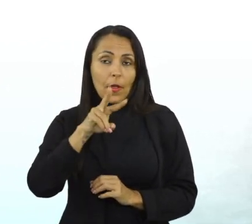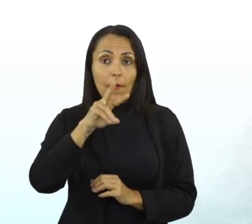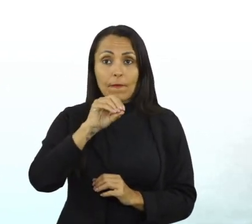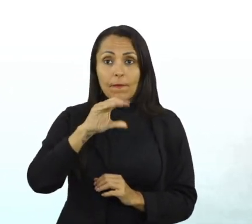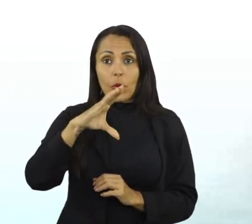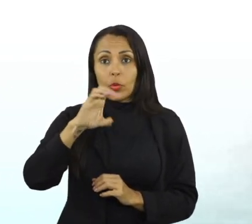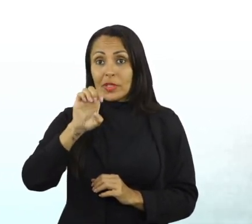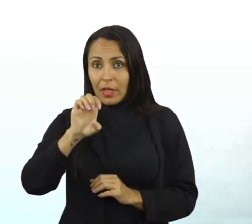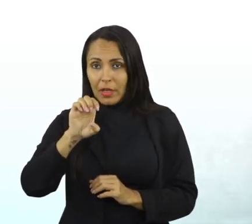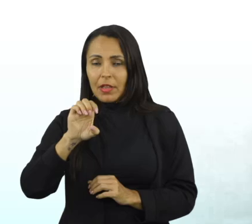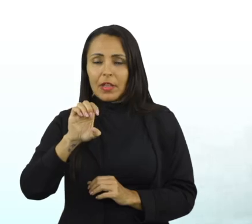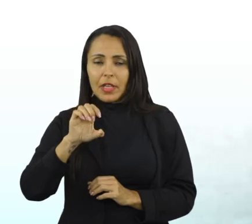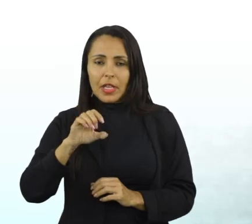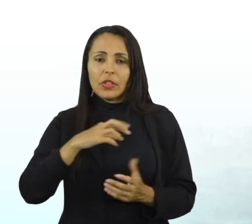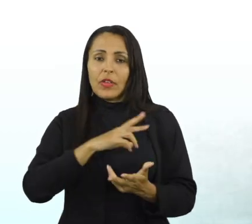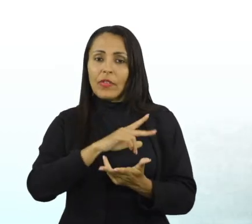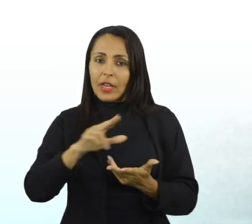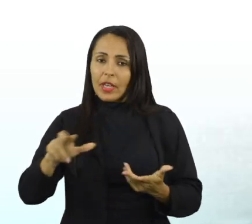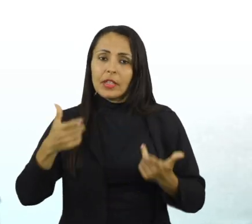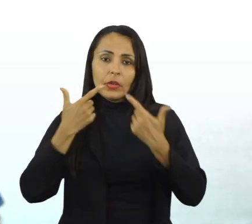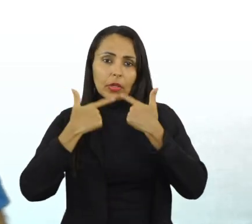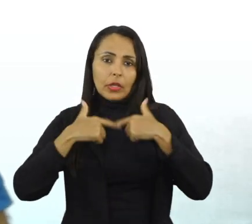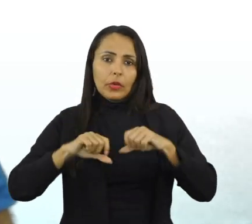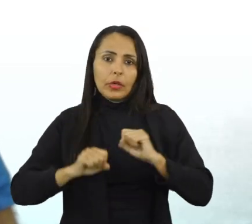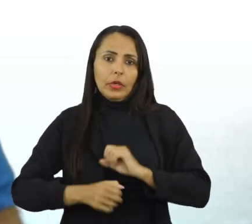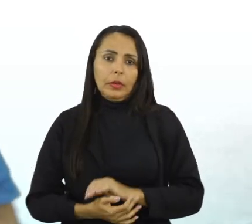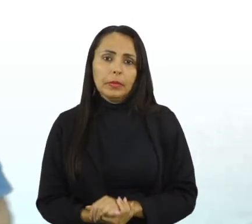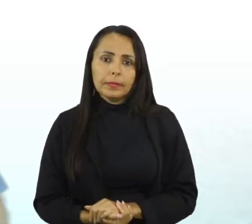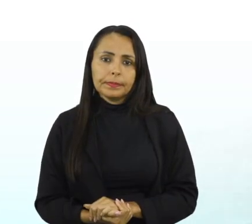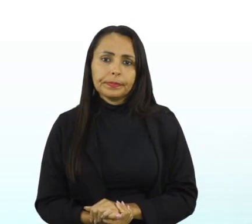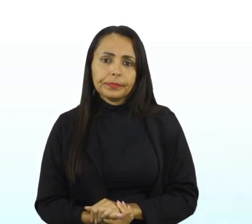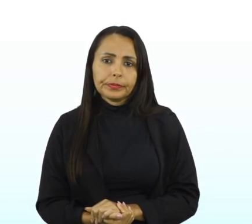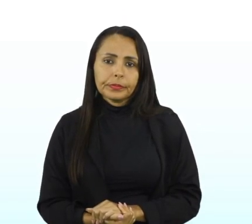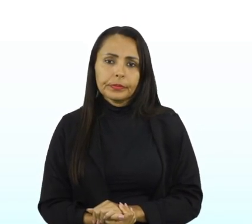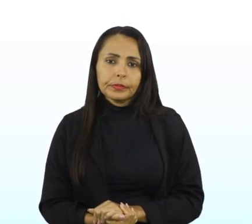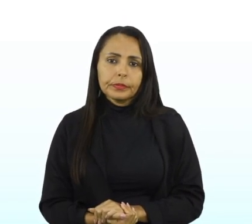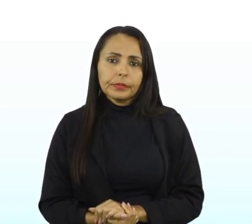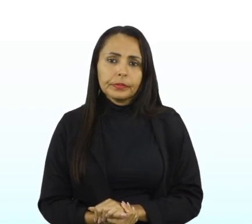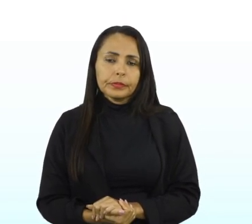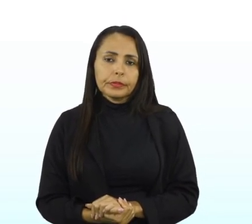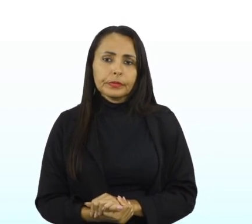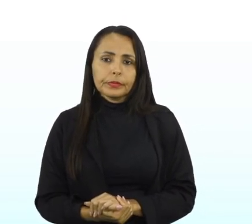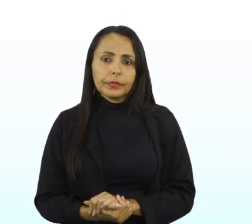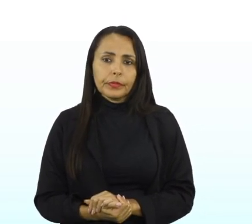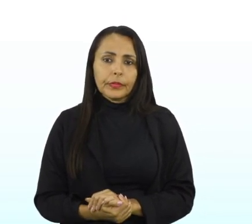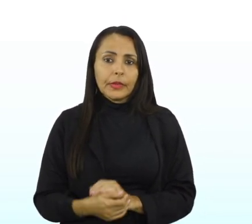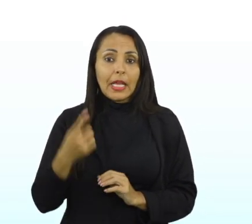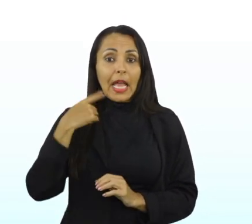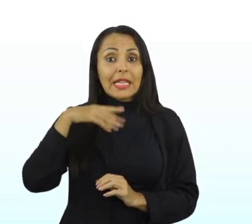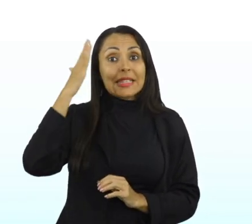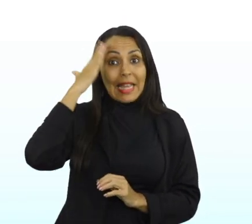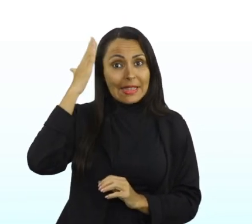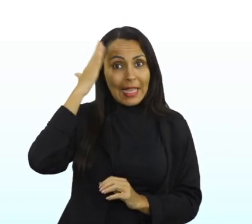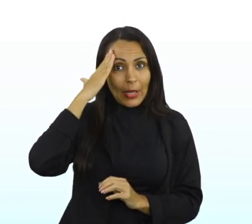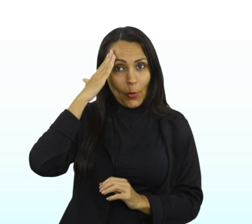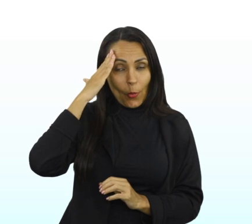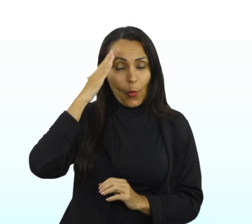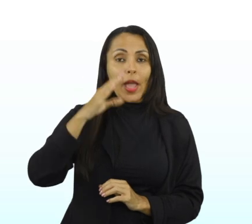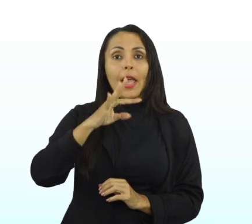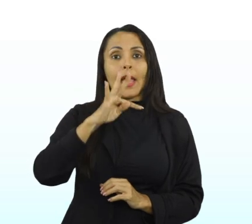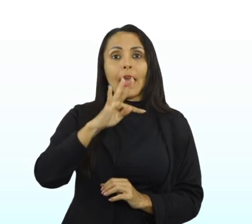Você. Olha a diversidade aí. Isso é variação linguística. Com a fúria da beleza do sol.